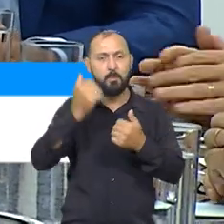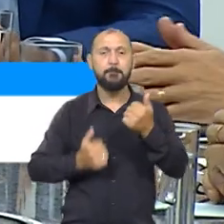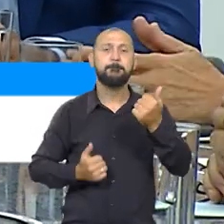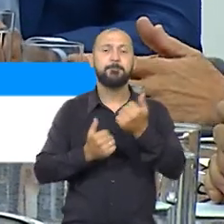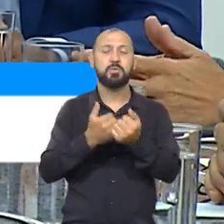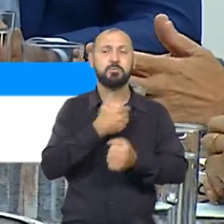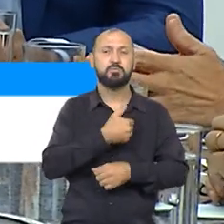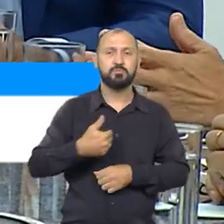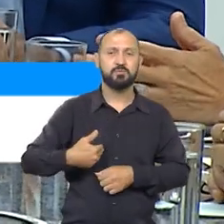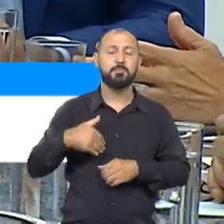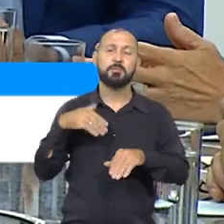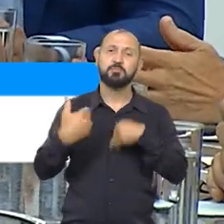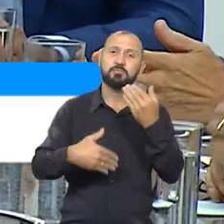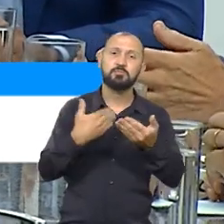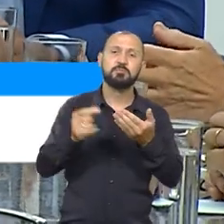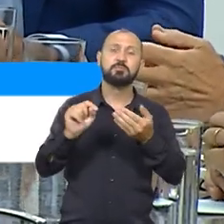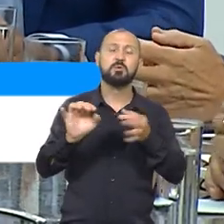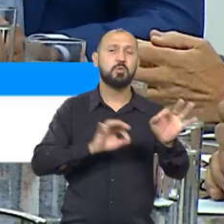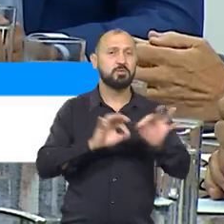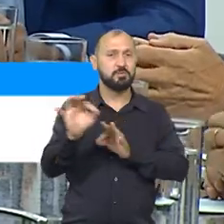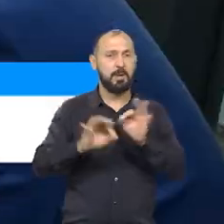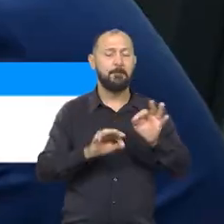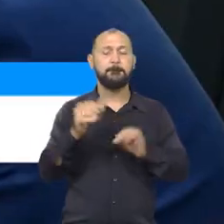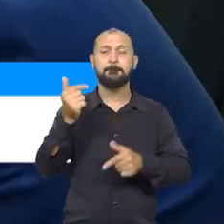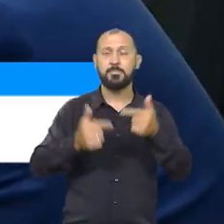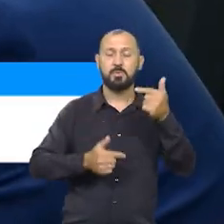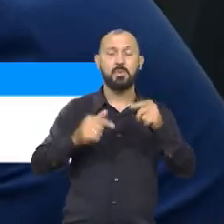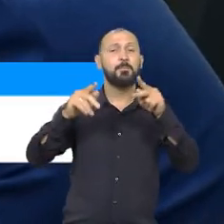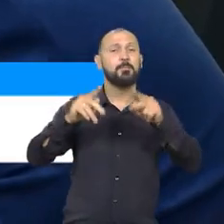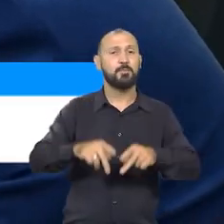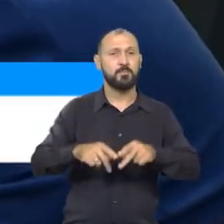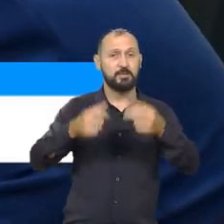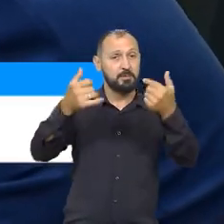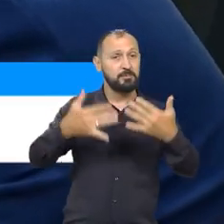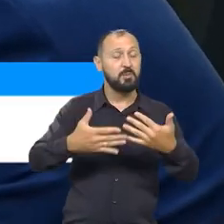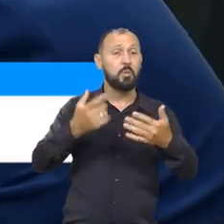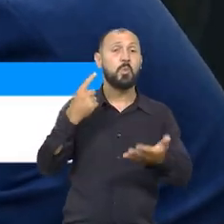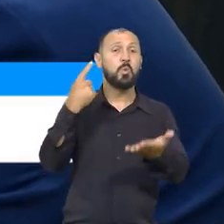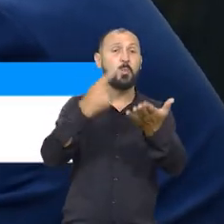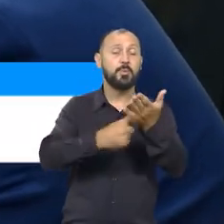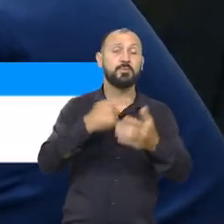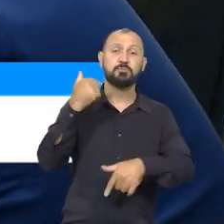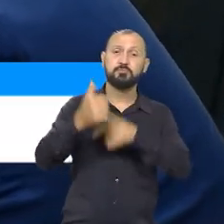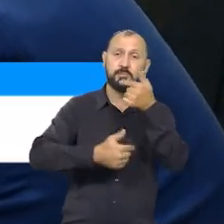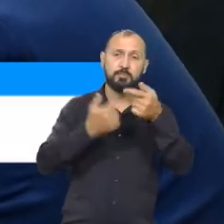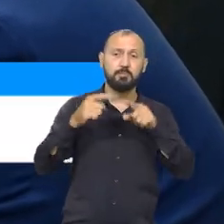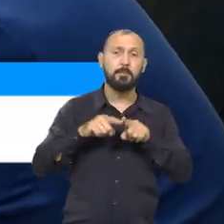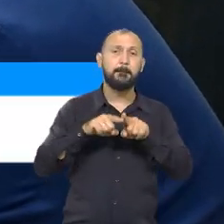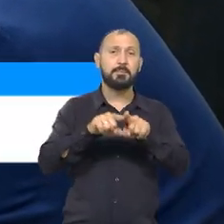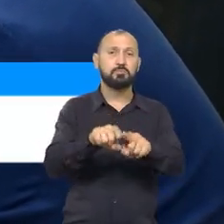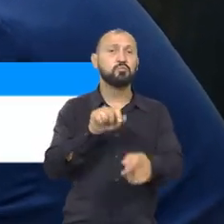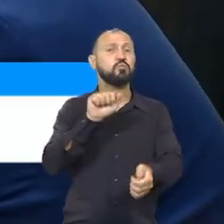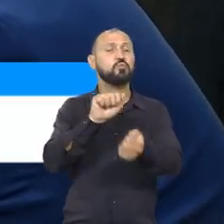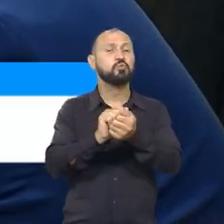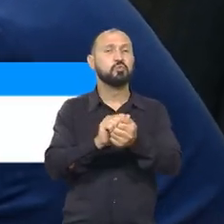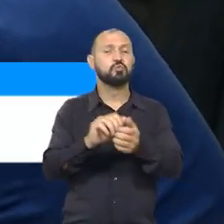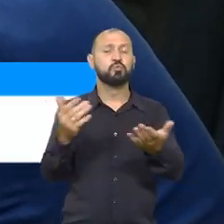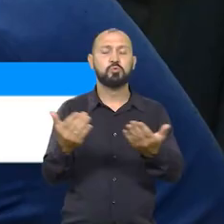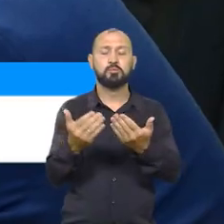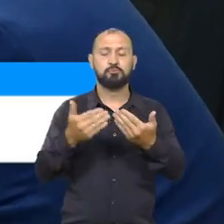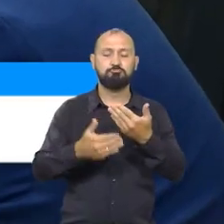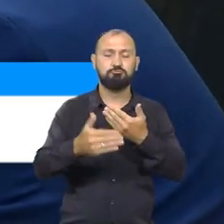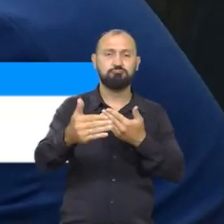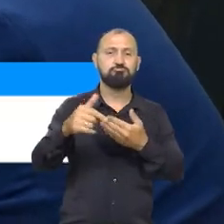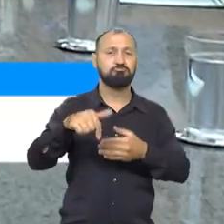para o desenvolvimento de políticas públicas e reafirmou o compromisso de trabalho e parceria com a casa de leis